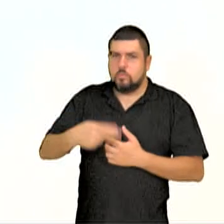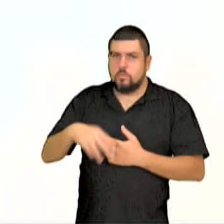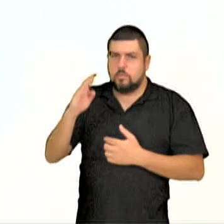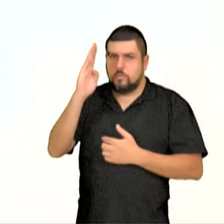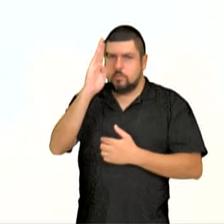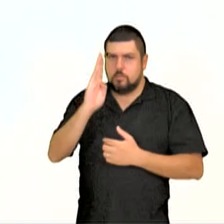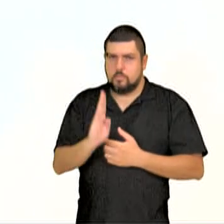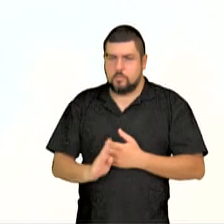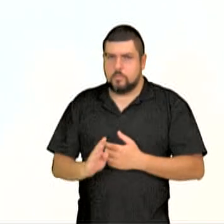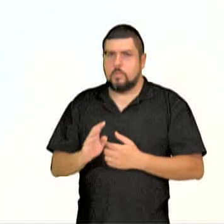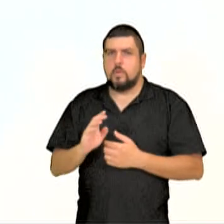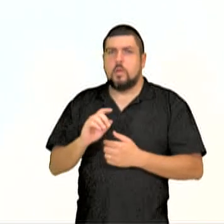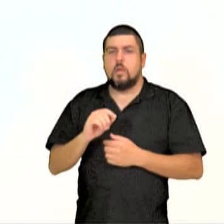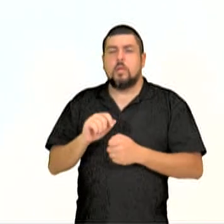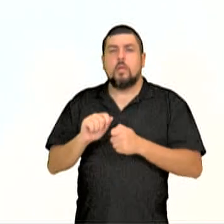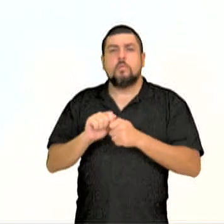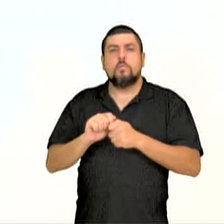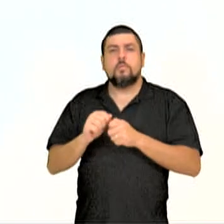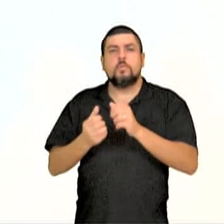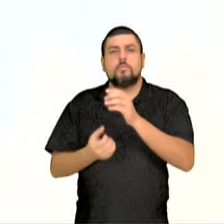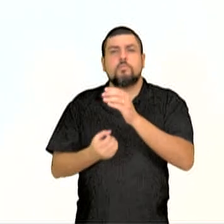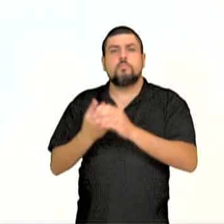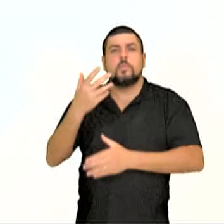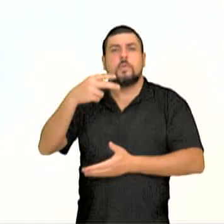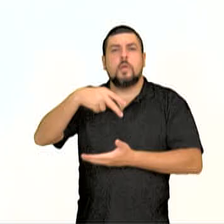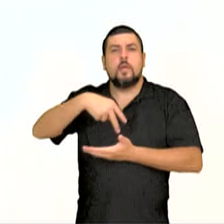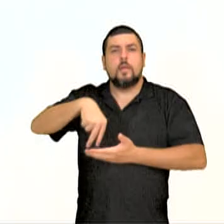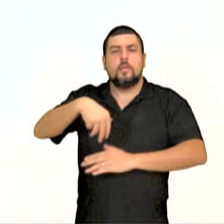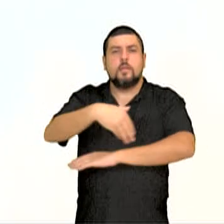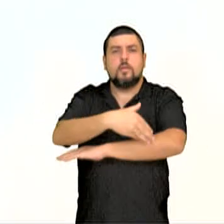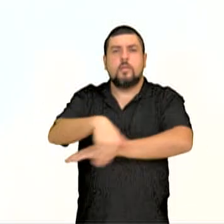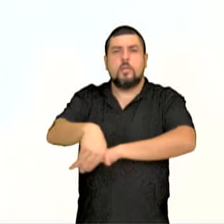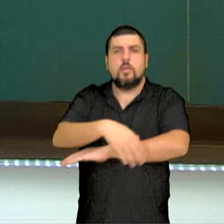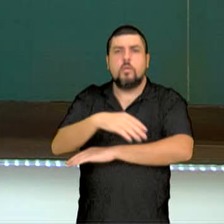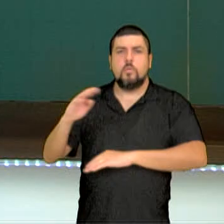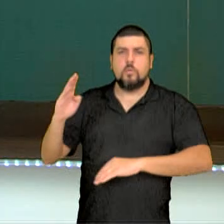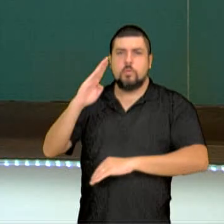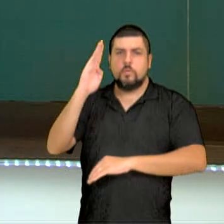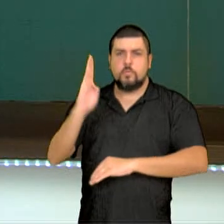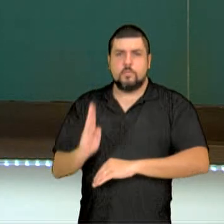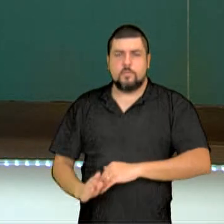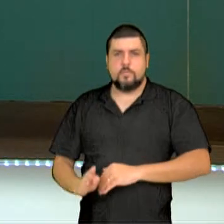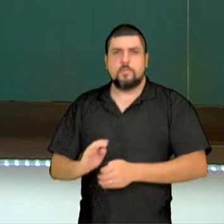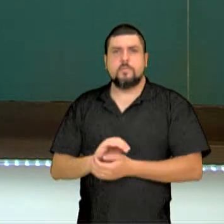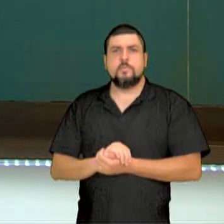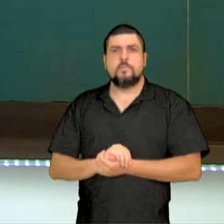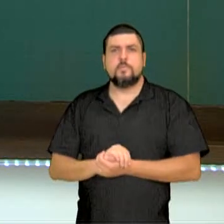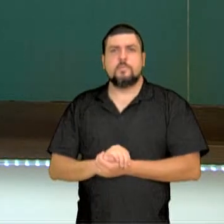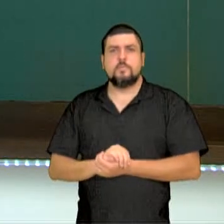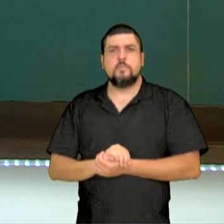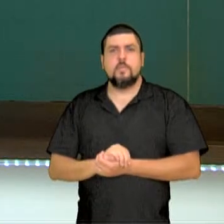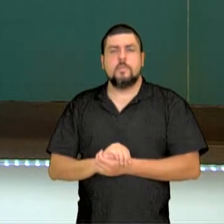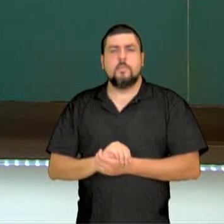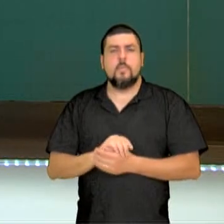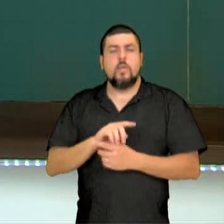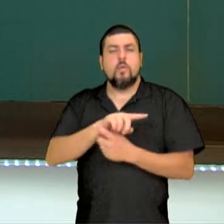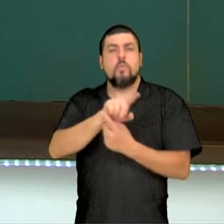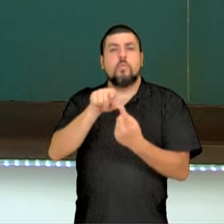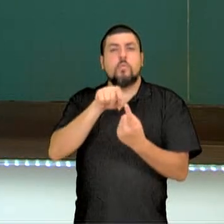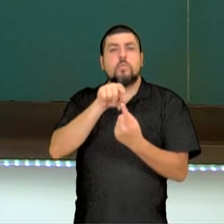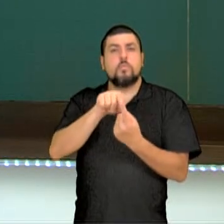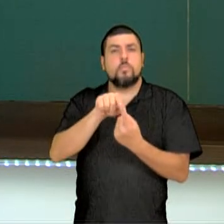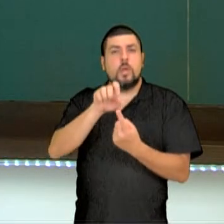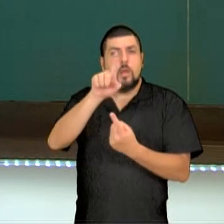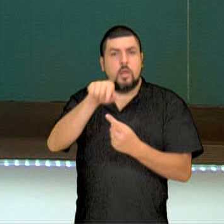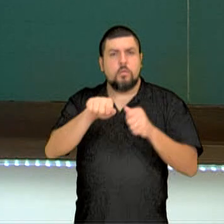slide passado, criou a dança de rua brasileira. Então, ele criou a dança de rua brasileira, nossa. E o objetivo era divulgar e